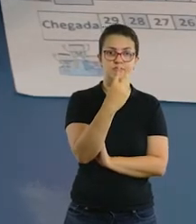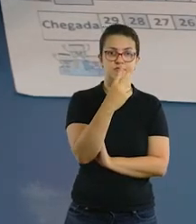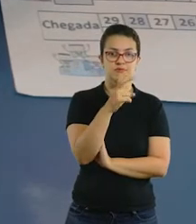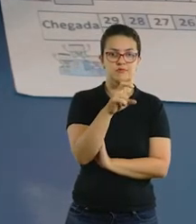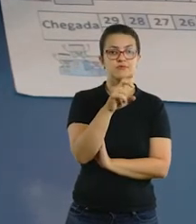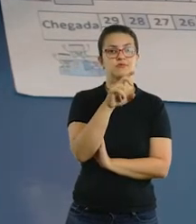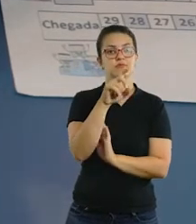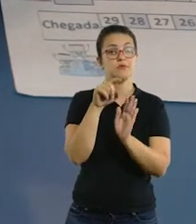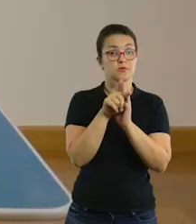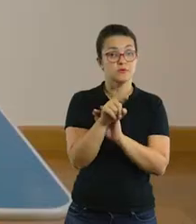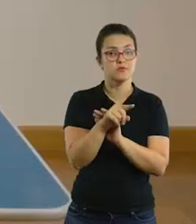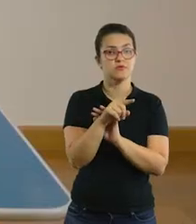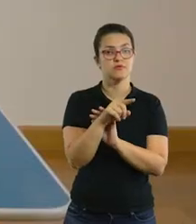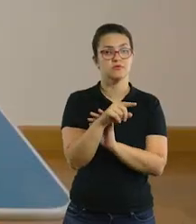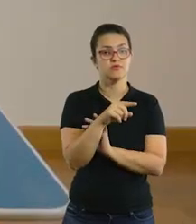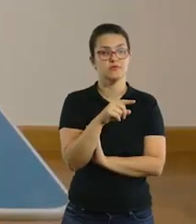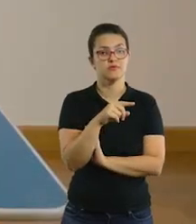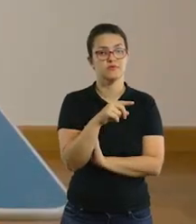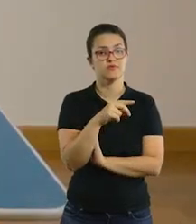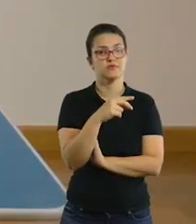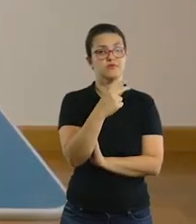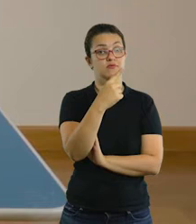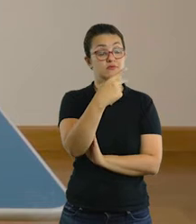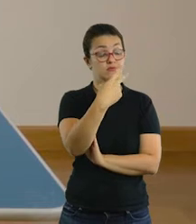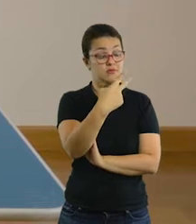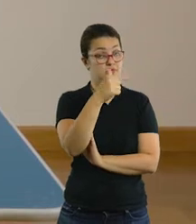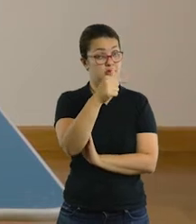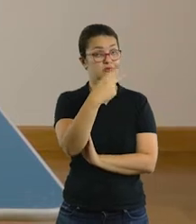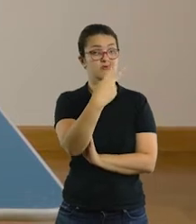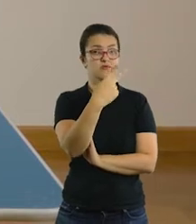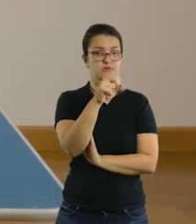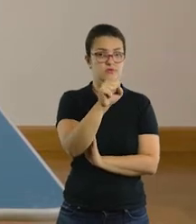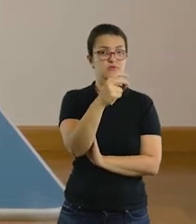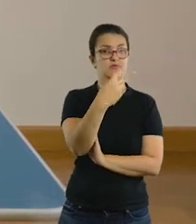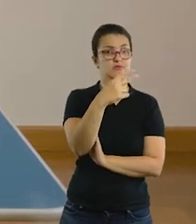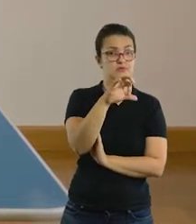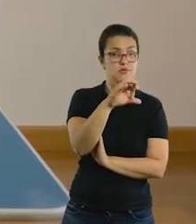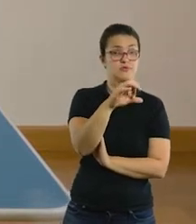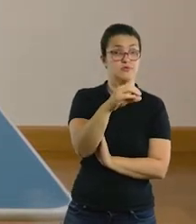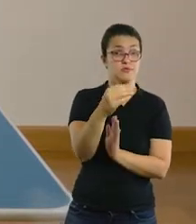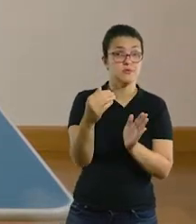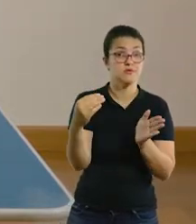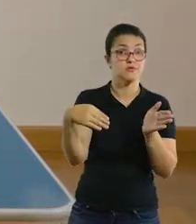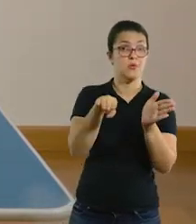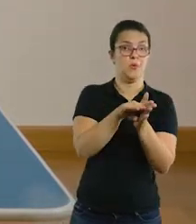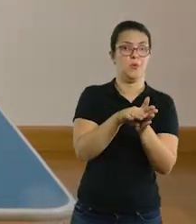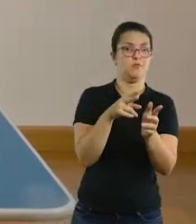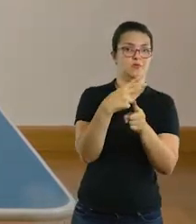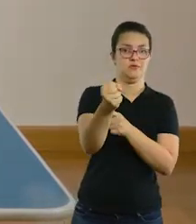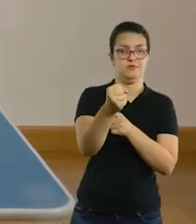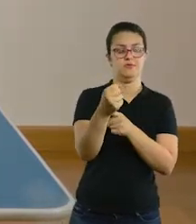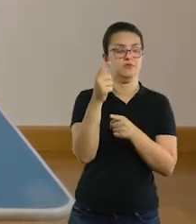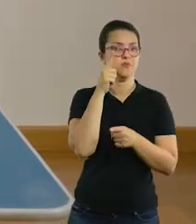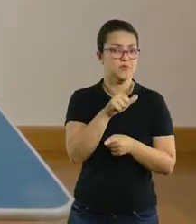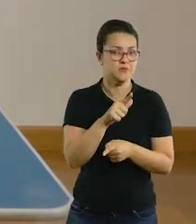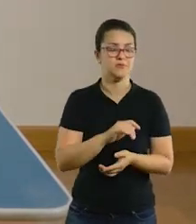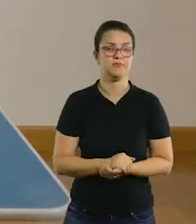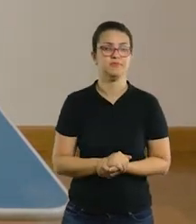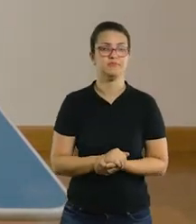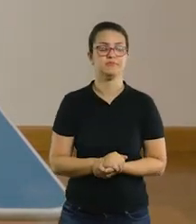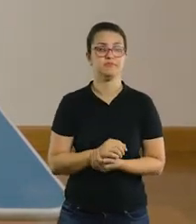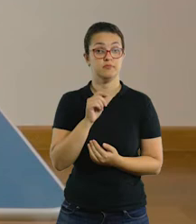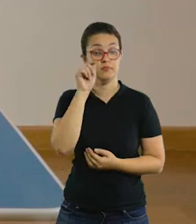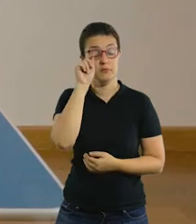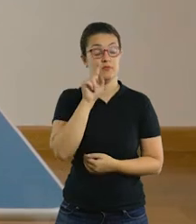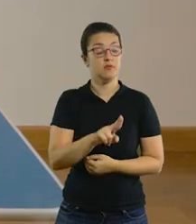27, 28, 29. Ou seja, aqui é a chegada. Quem chegar aqui primeiro é o campeão. Vocês vão precisar